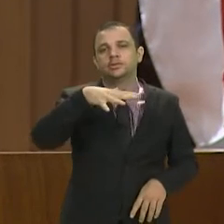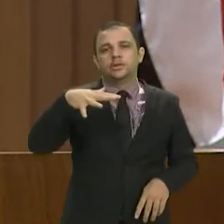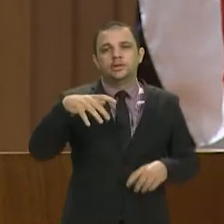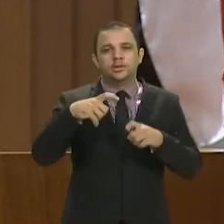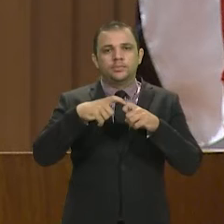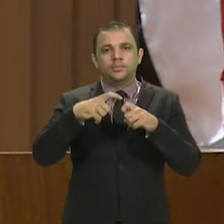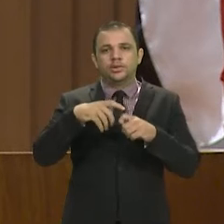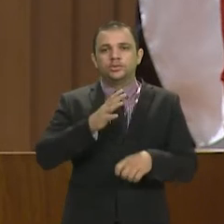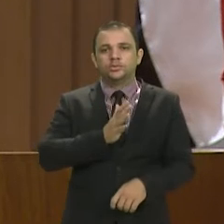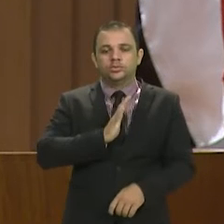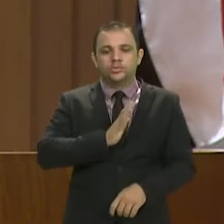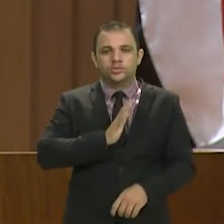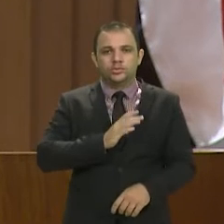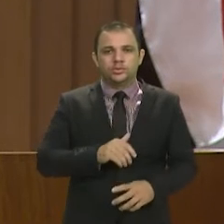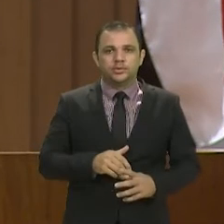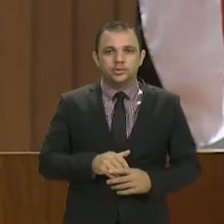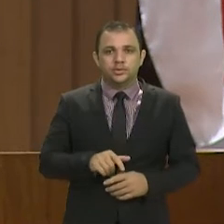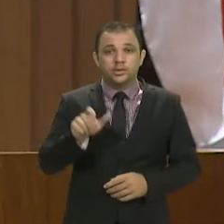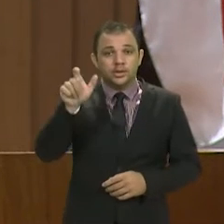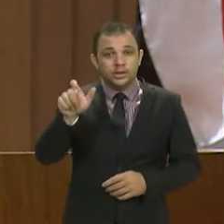Nasceu no município de Pedreiras